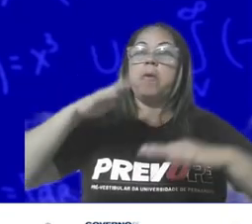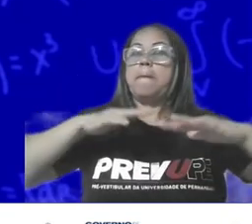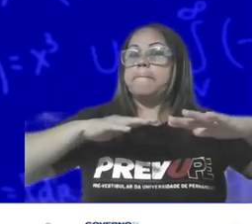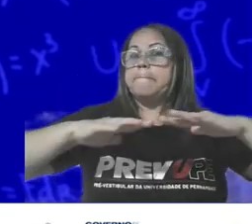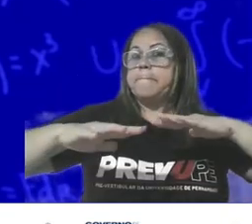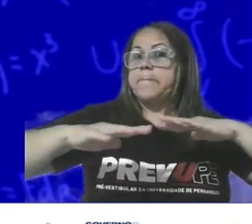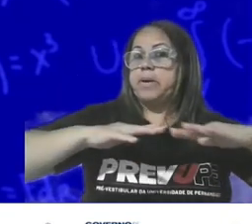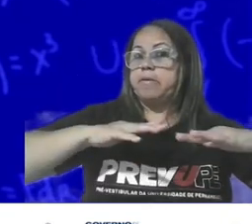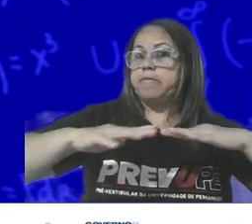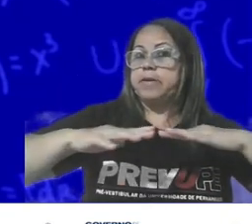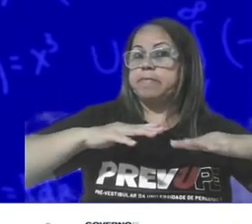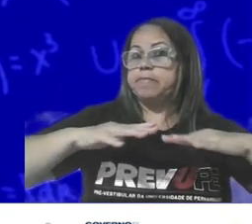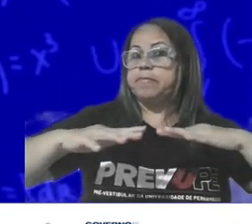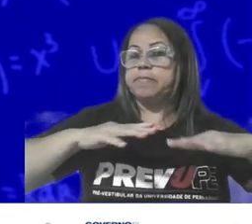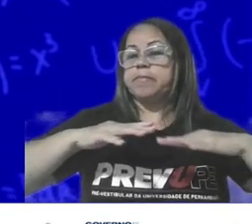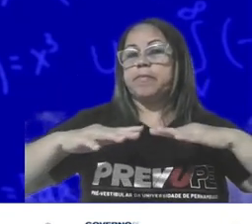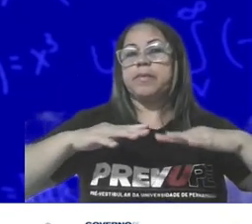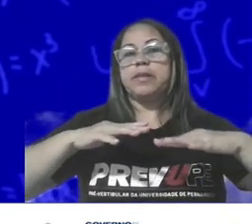movimento